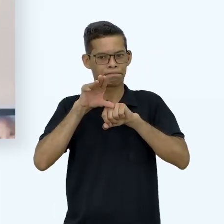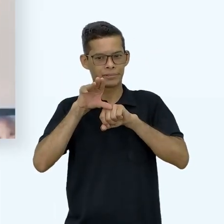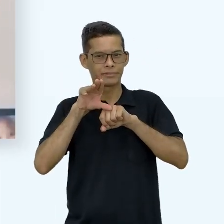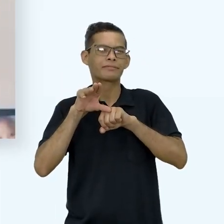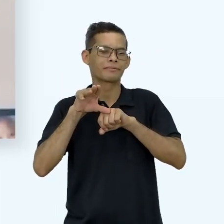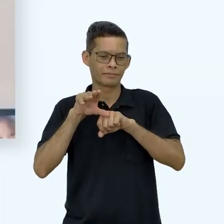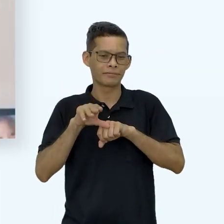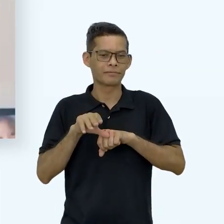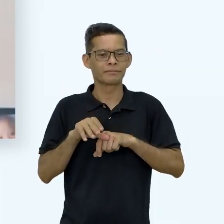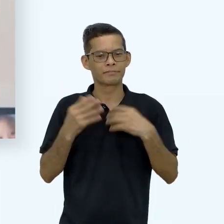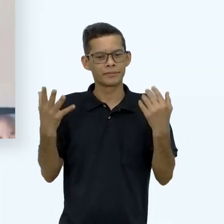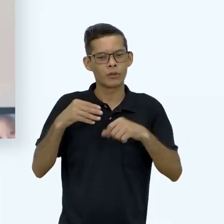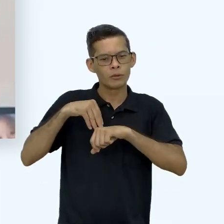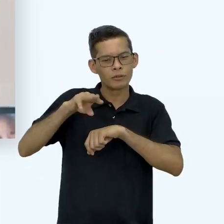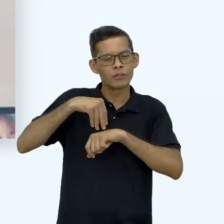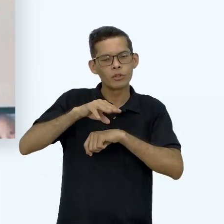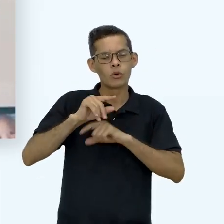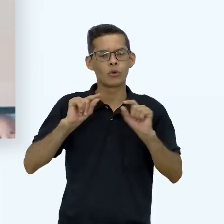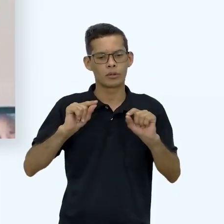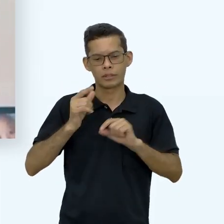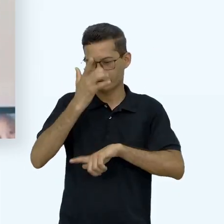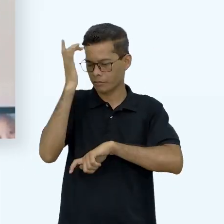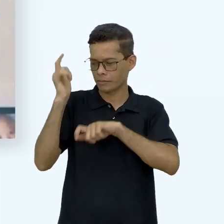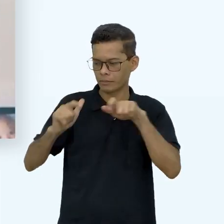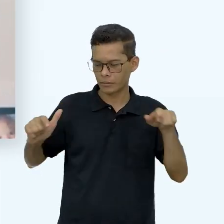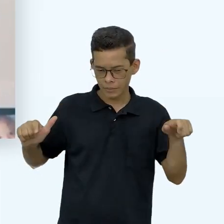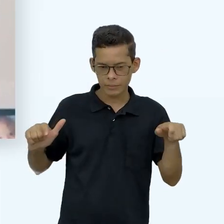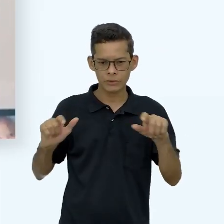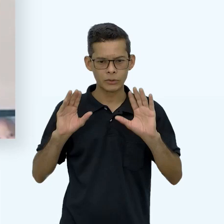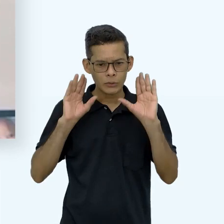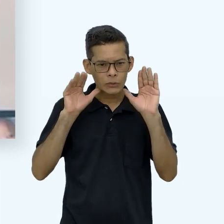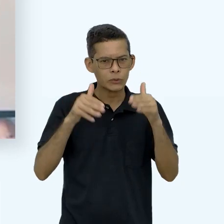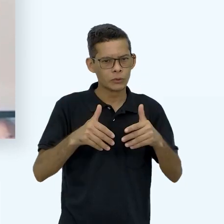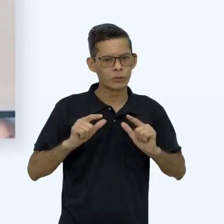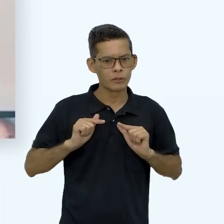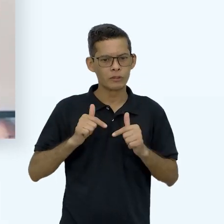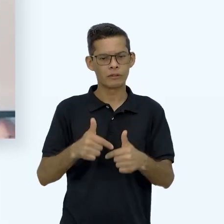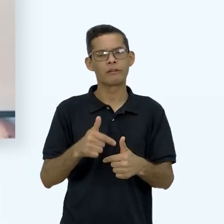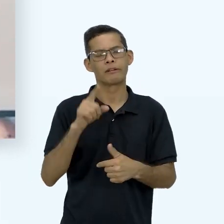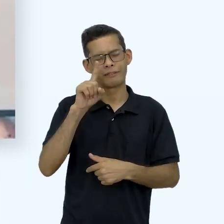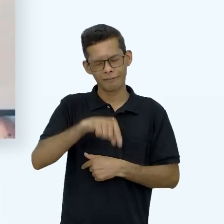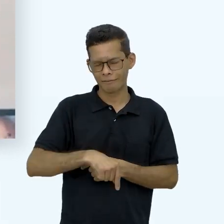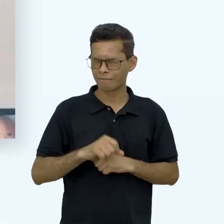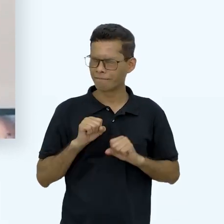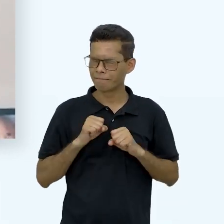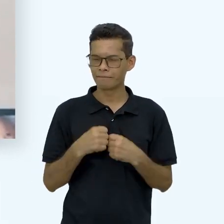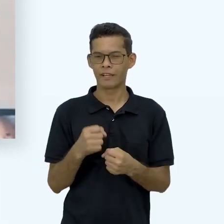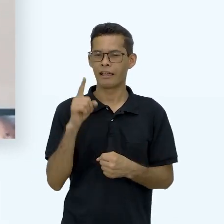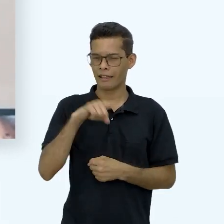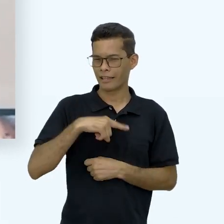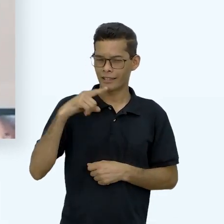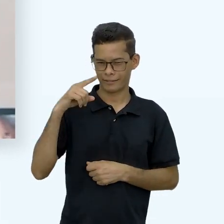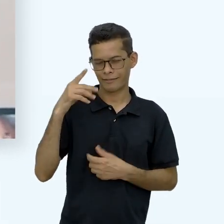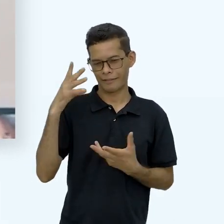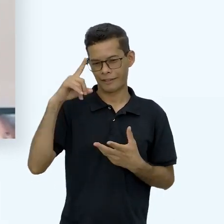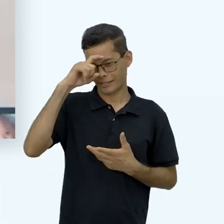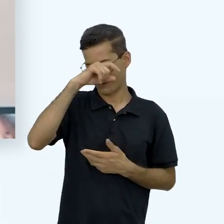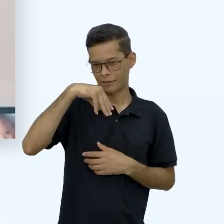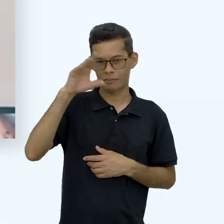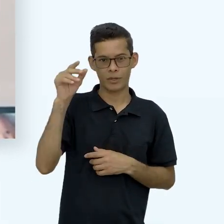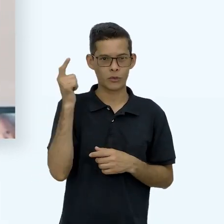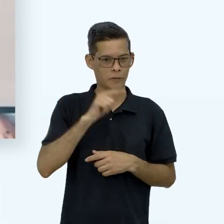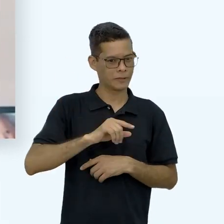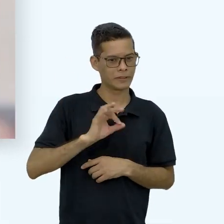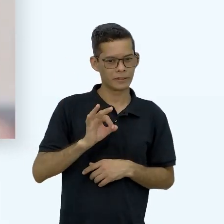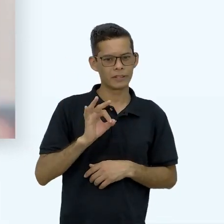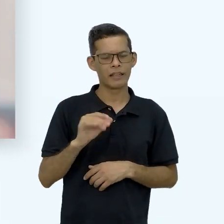gera para quem faz são cada vez maiores exatamente porque é cada vez mais difícil fazer. Tem um conceito antigo de científico que torna isso